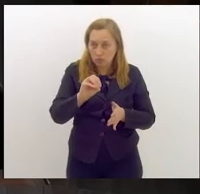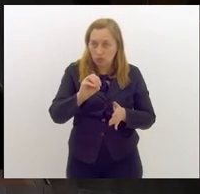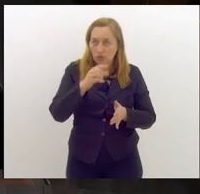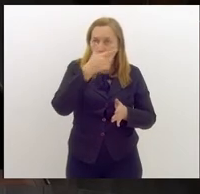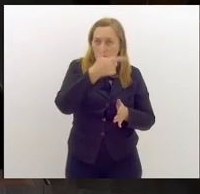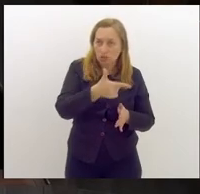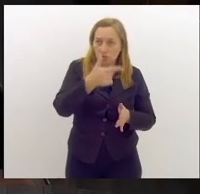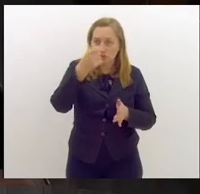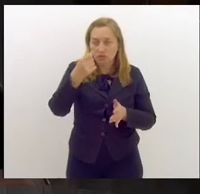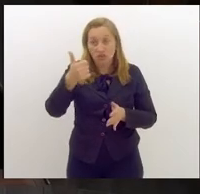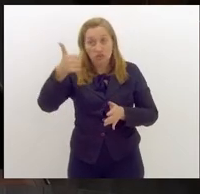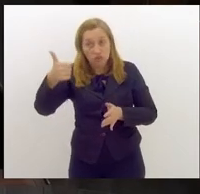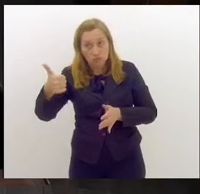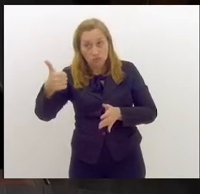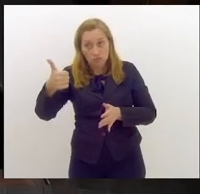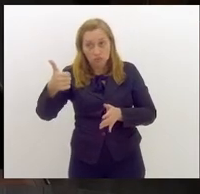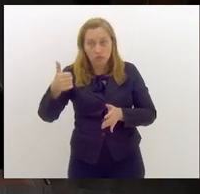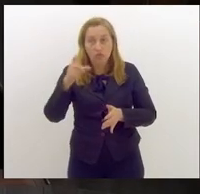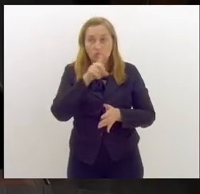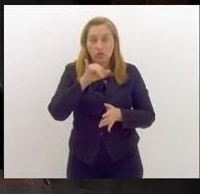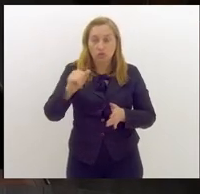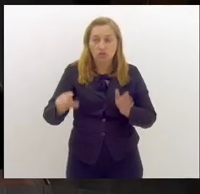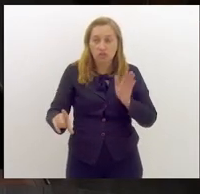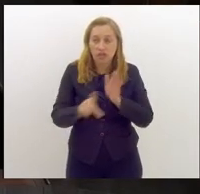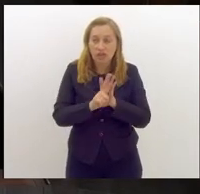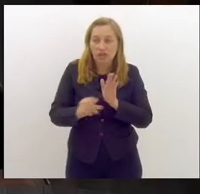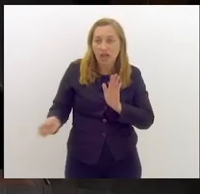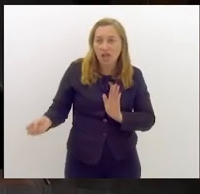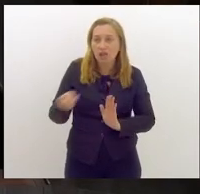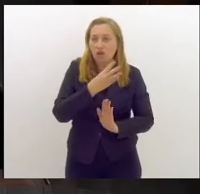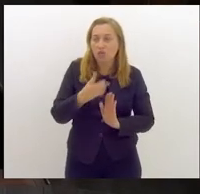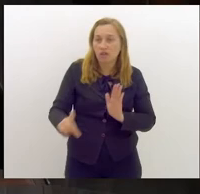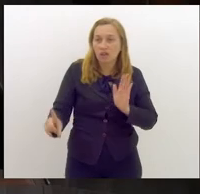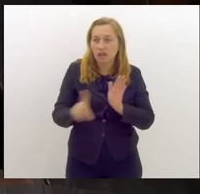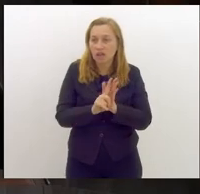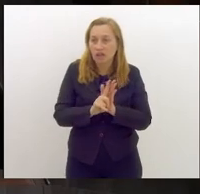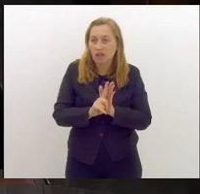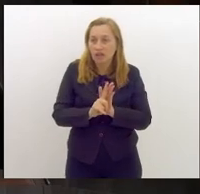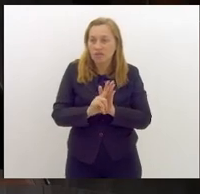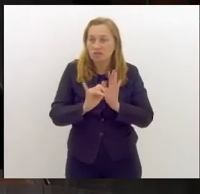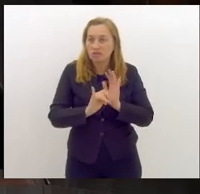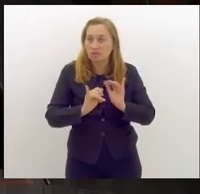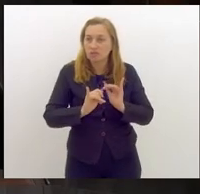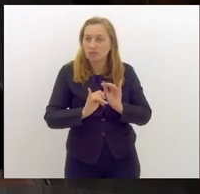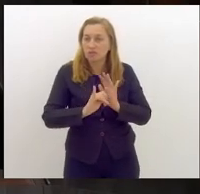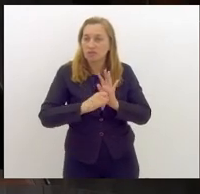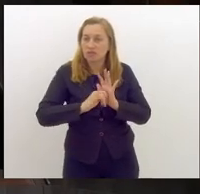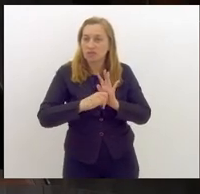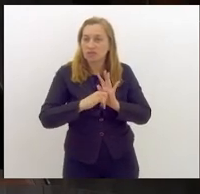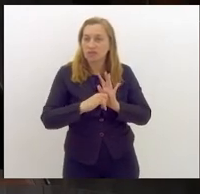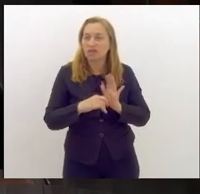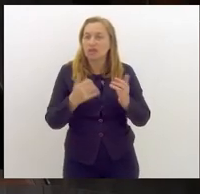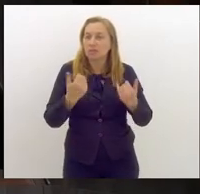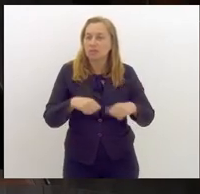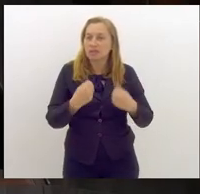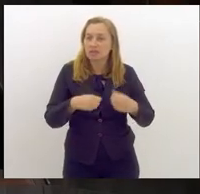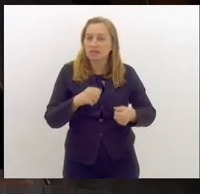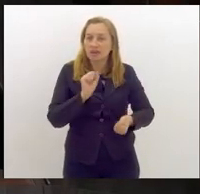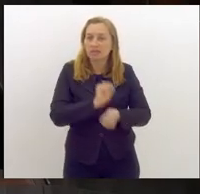2021 que foi o dia que a lei a nova lei de improbidade foi publicada tinham que ser